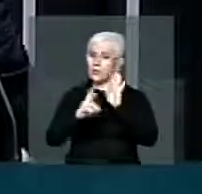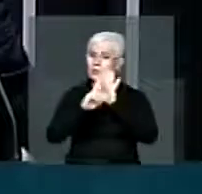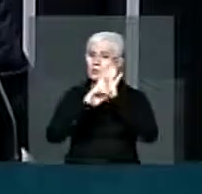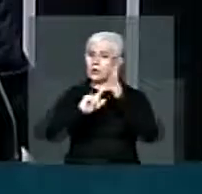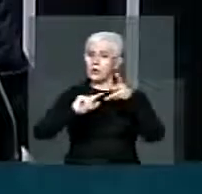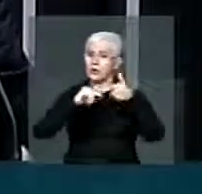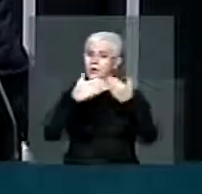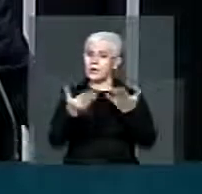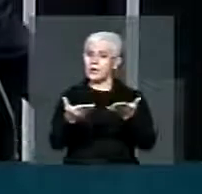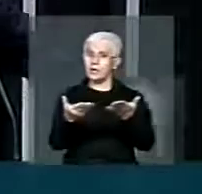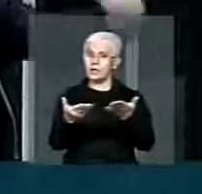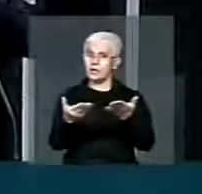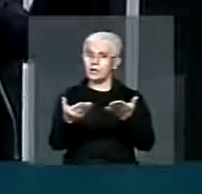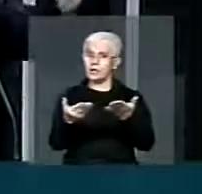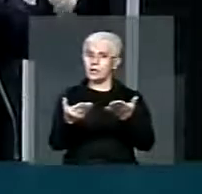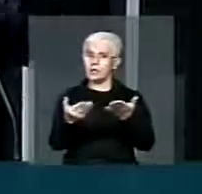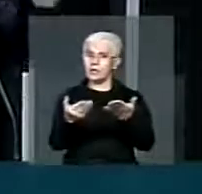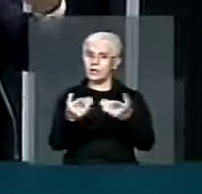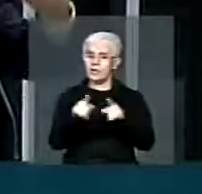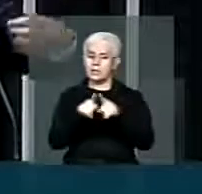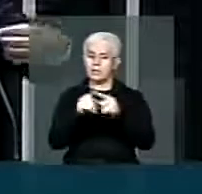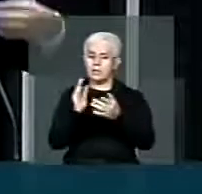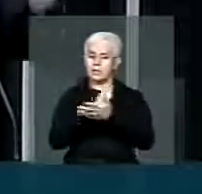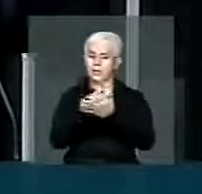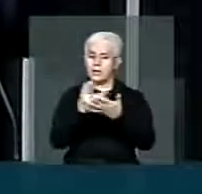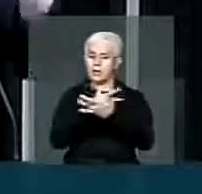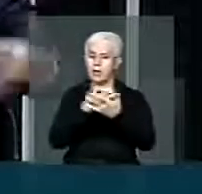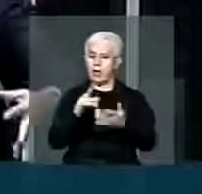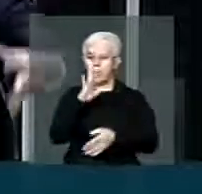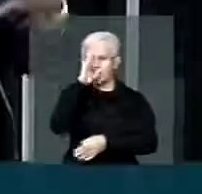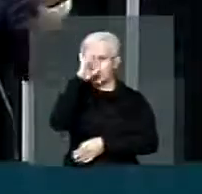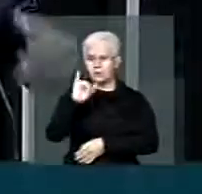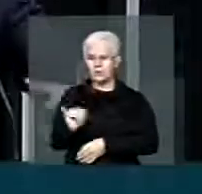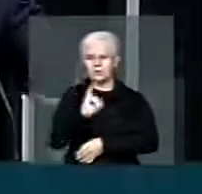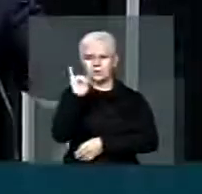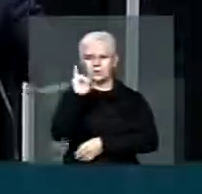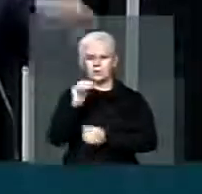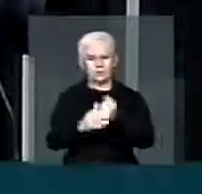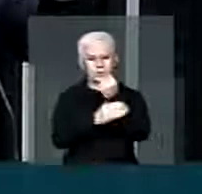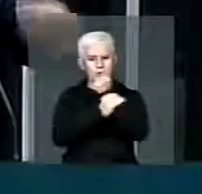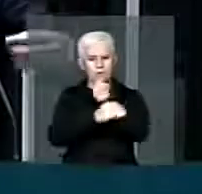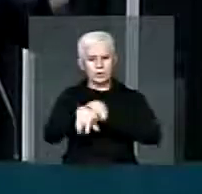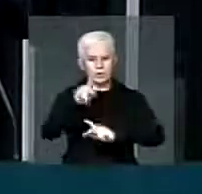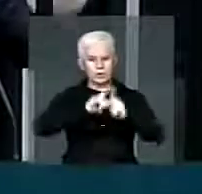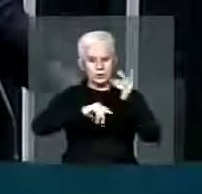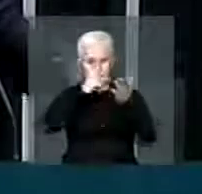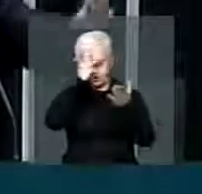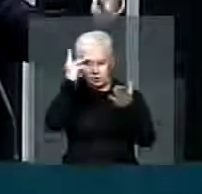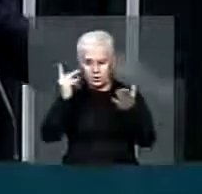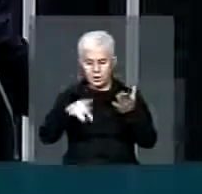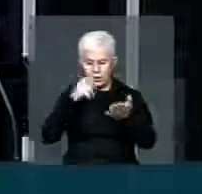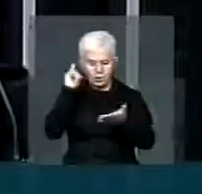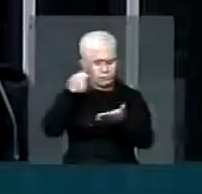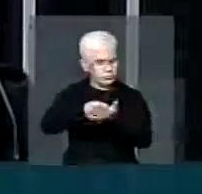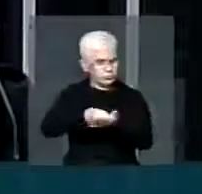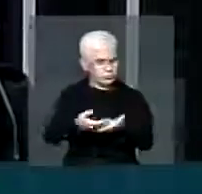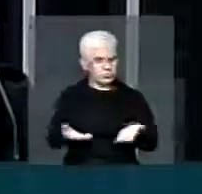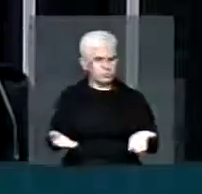referências. Sequer algumas normas fundamentais de segurança do cidadão eram